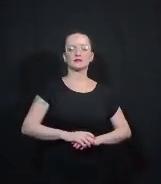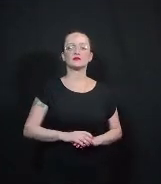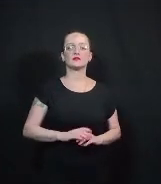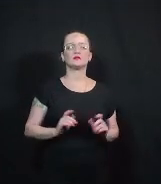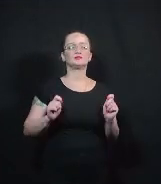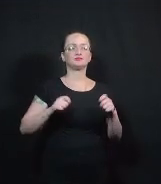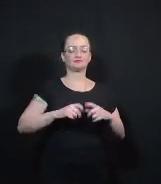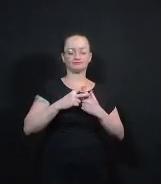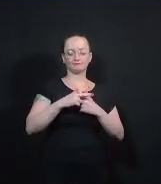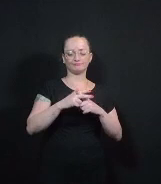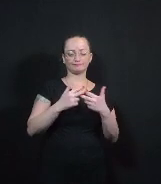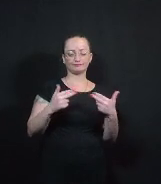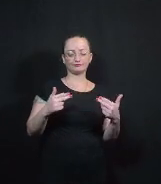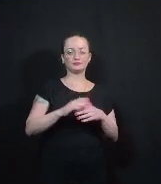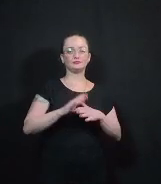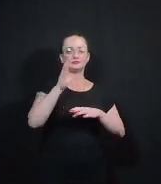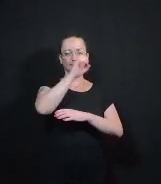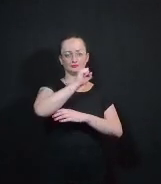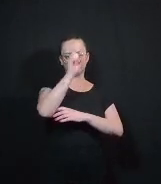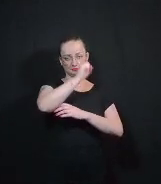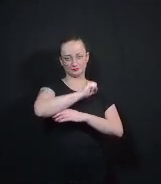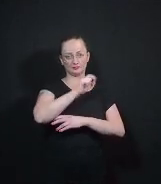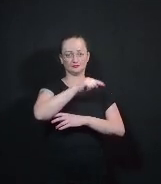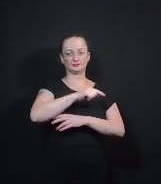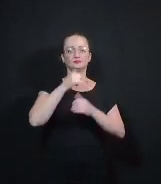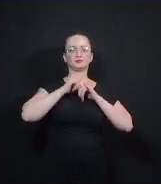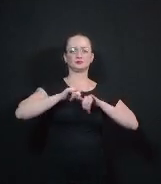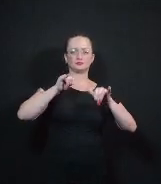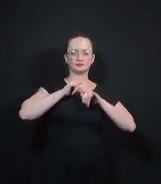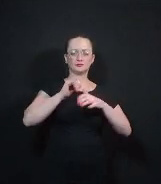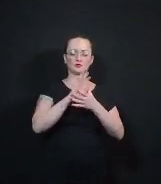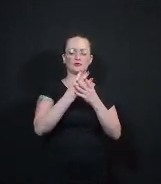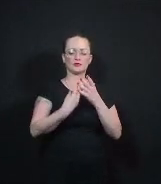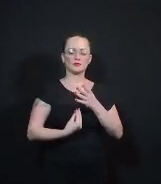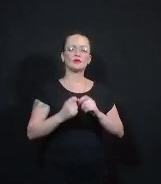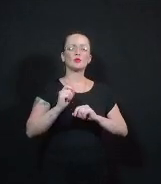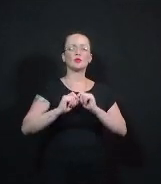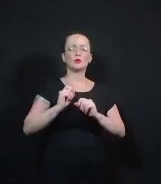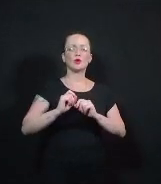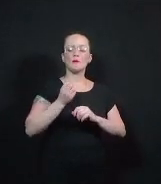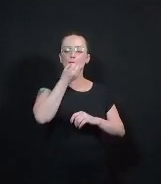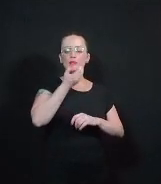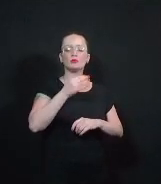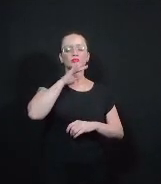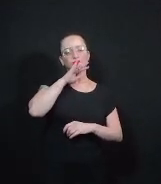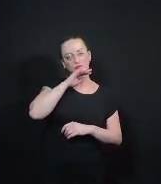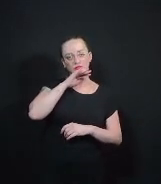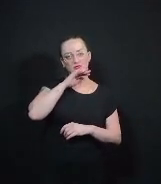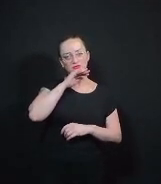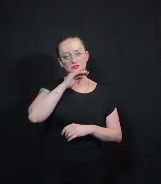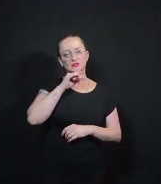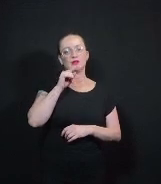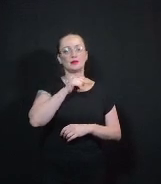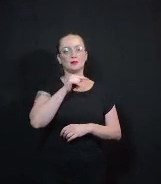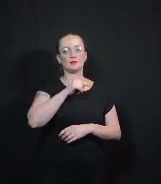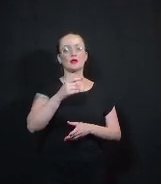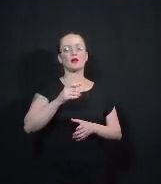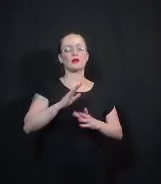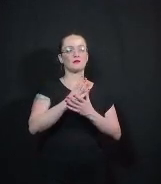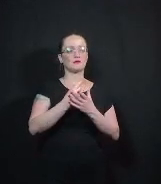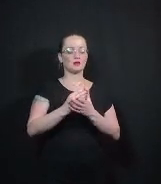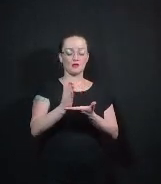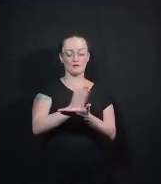as ferramentas para aprender aquela notícia e filtrar o que é bom e o que é ruim, né? Filtrar o joio do